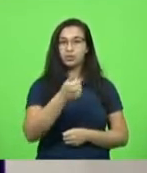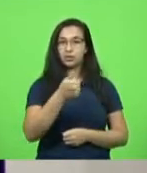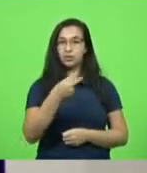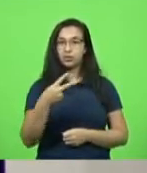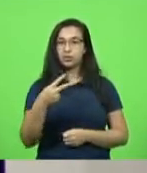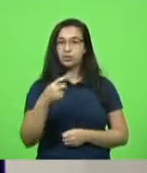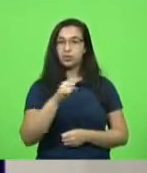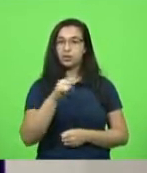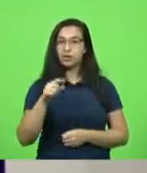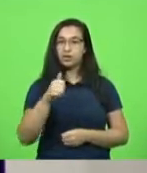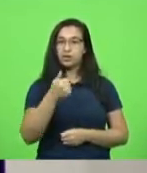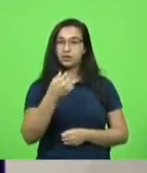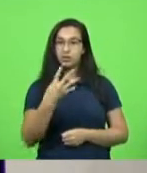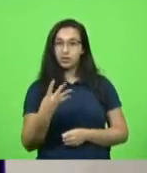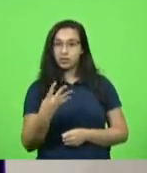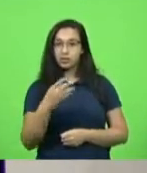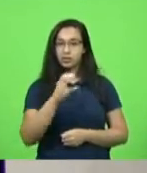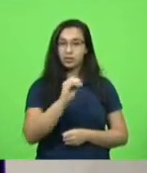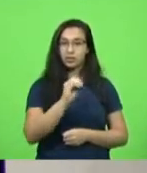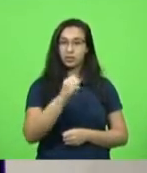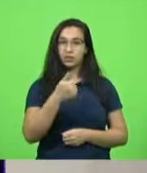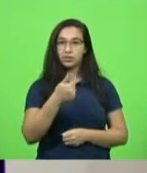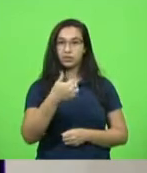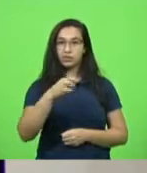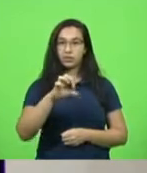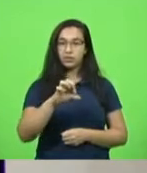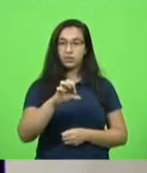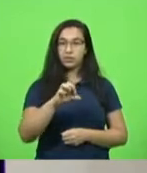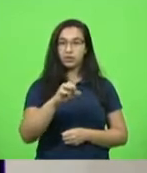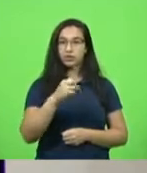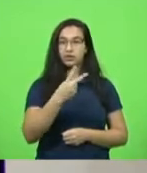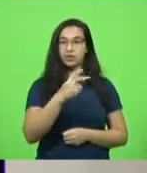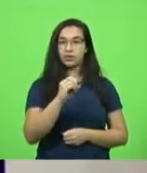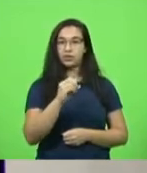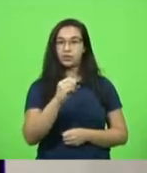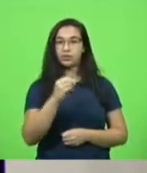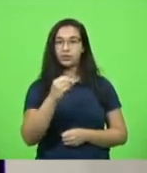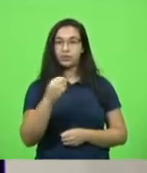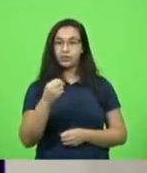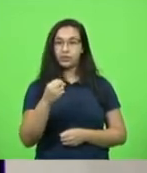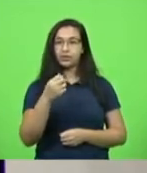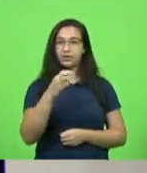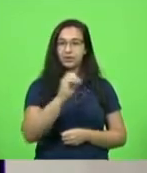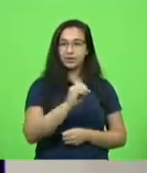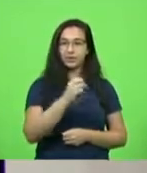04 01 601 802 1002 1202